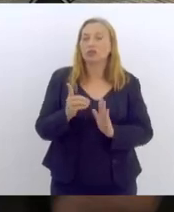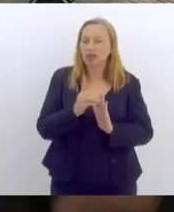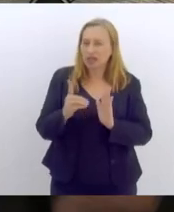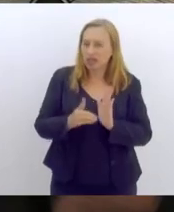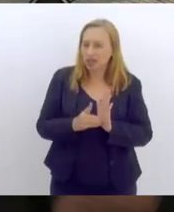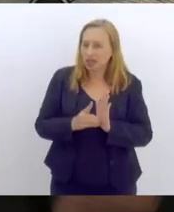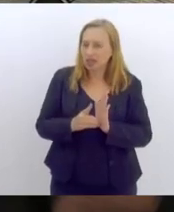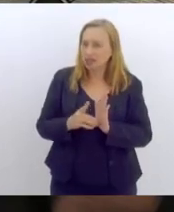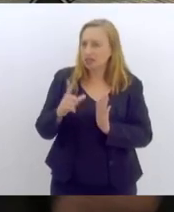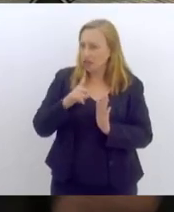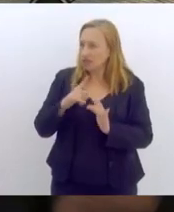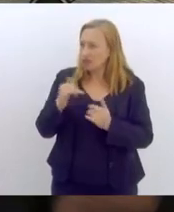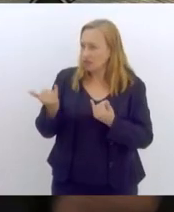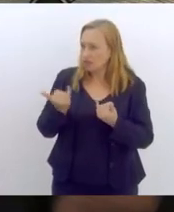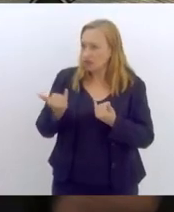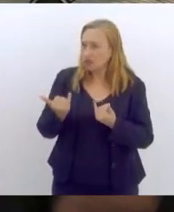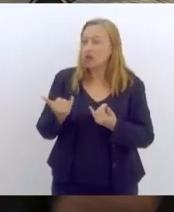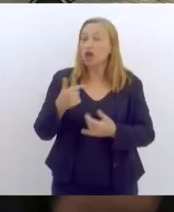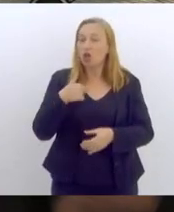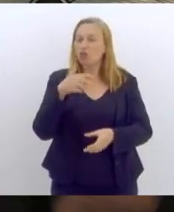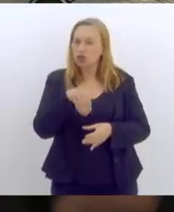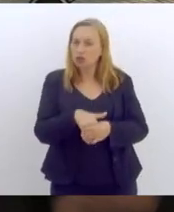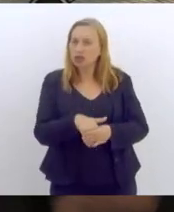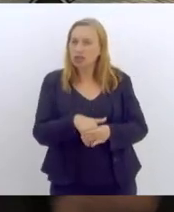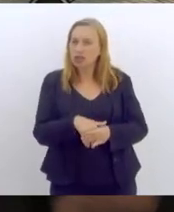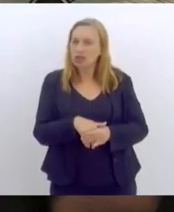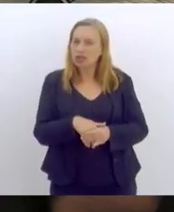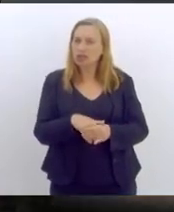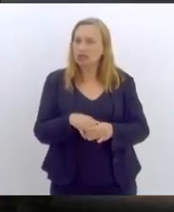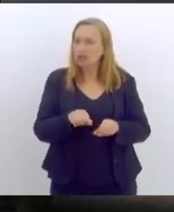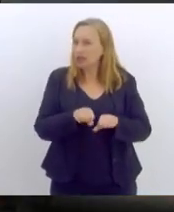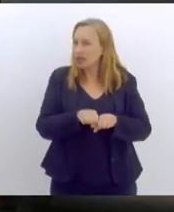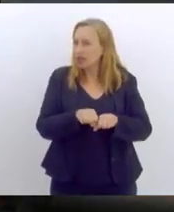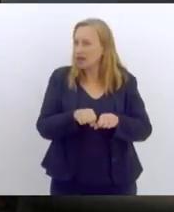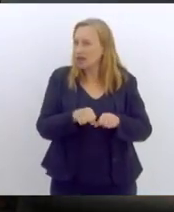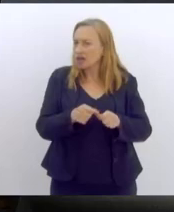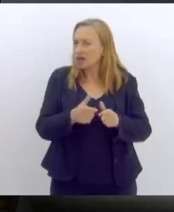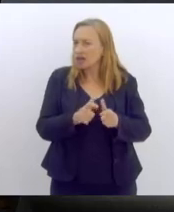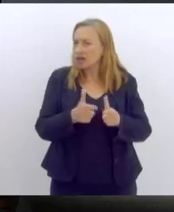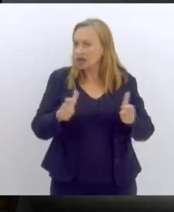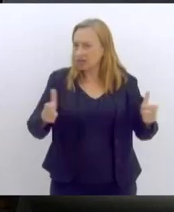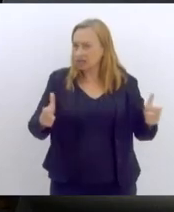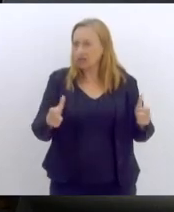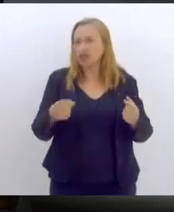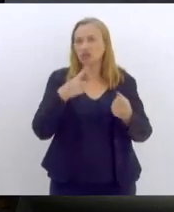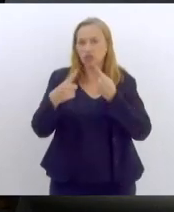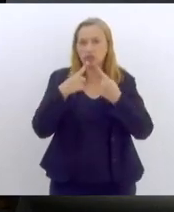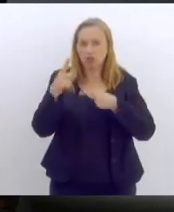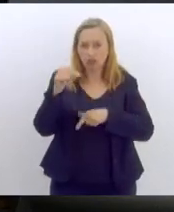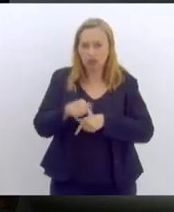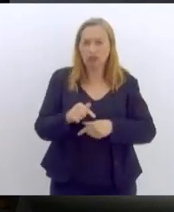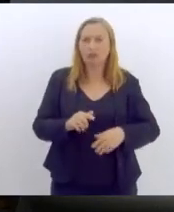alguma informação? Eu votei. É bem mais abrangente a discussão ali. E